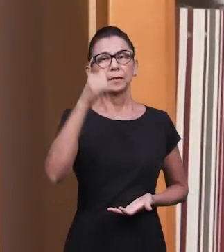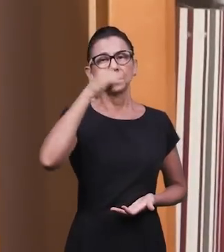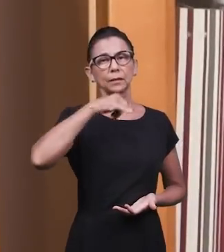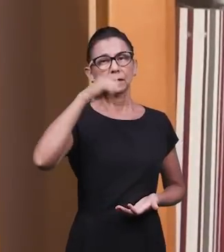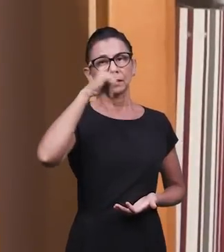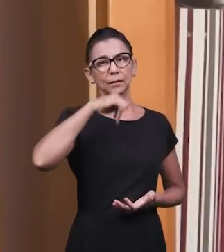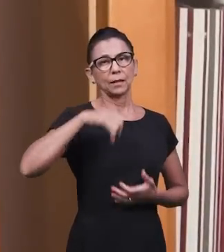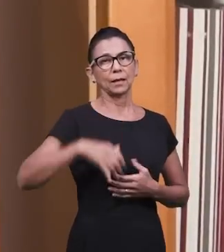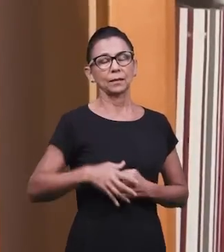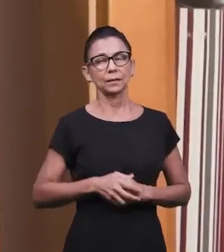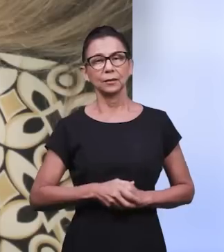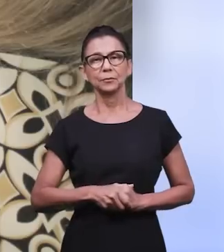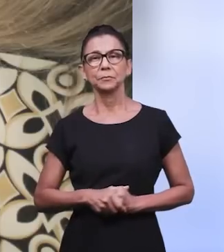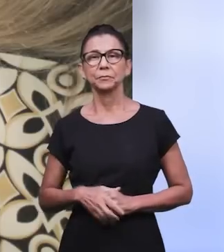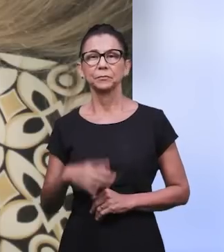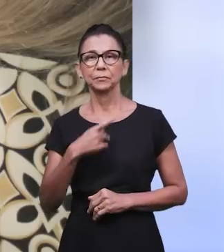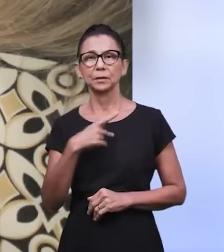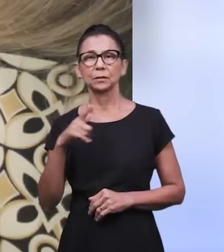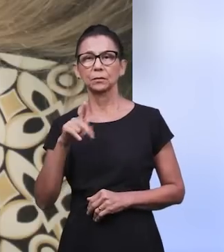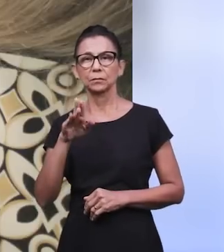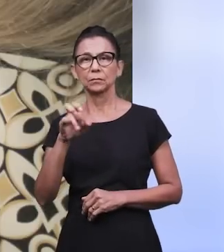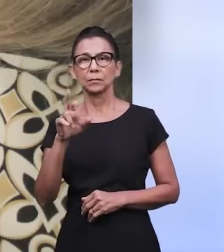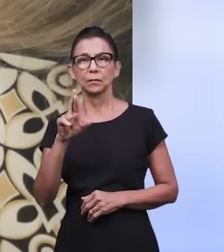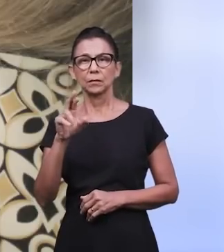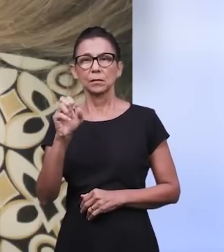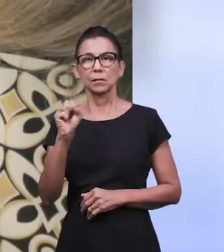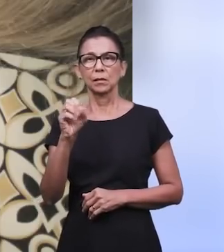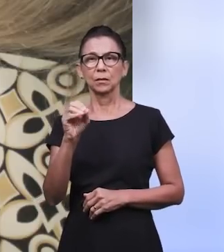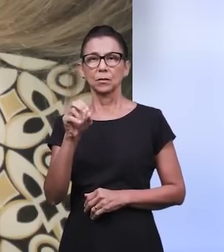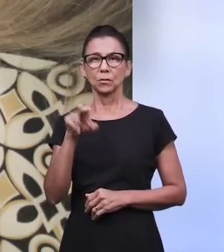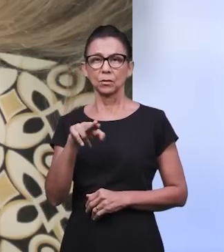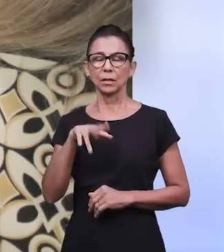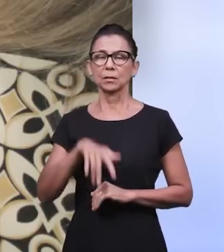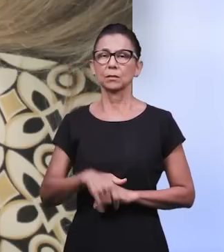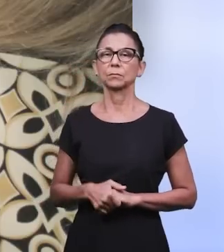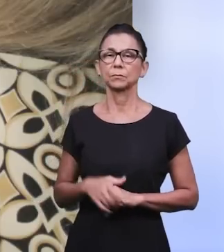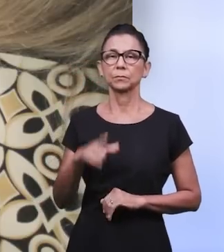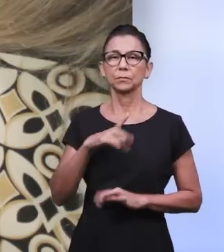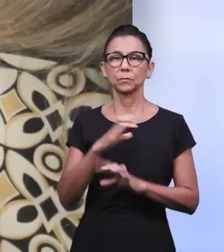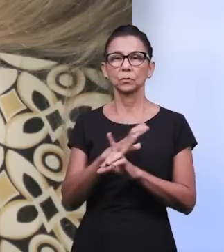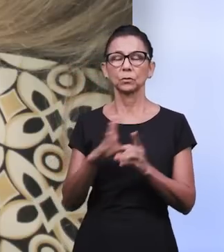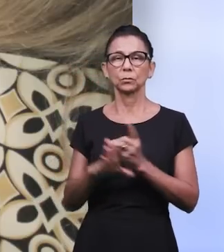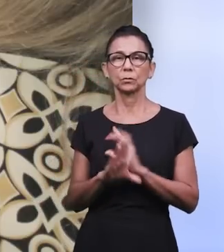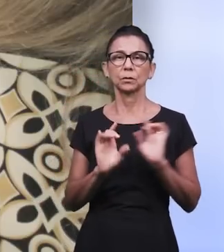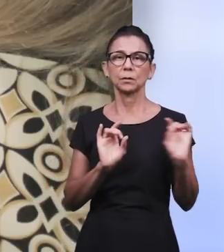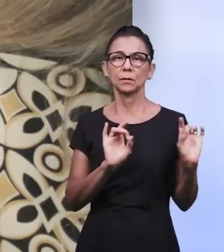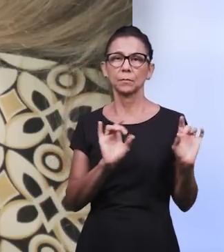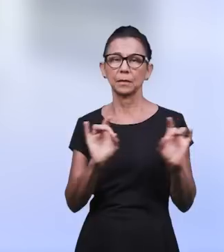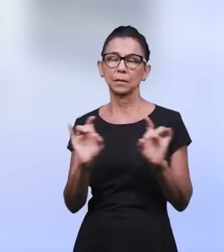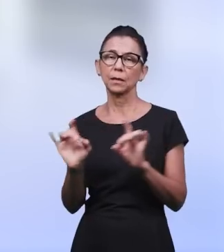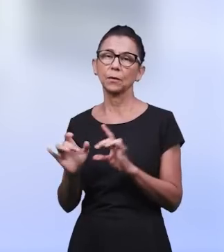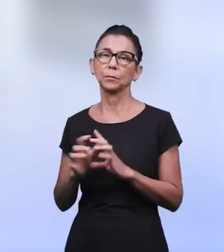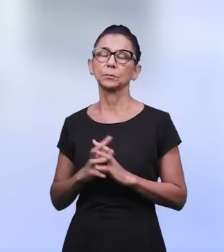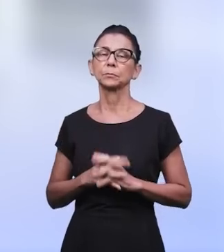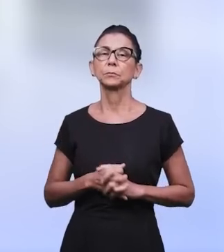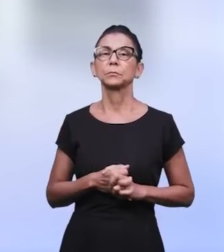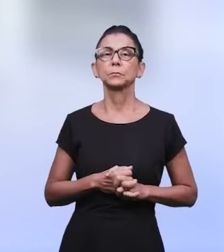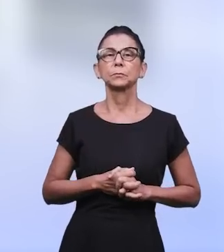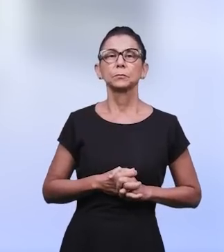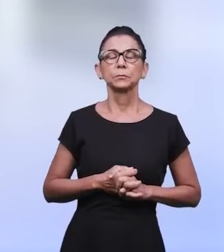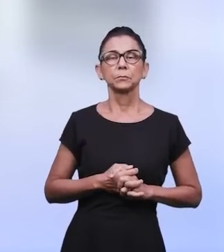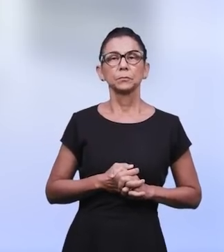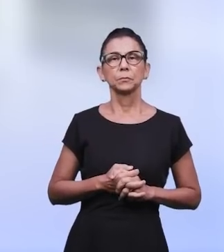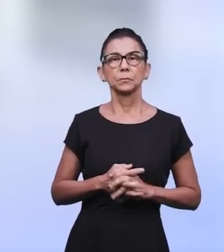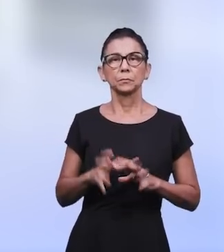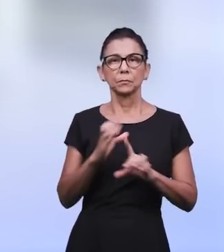sob o ministério do pastor Gerson Belucci, foi realizado um culto especial com os jovens pelo pastor Clemilson de Jesus.